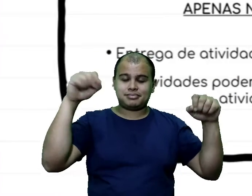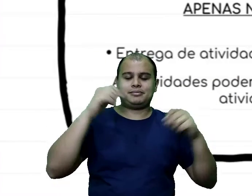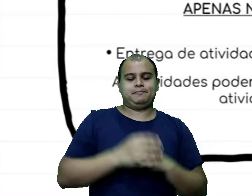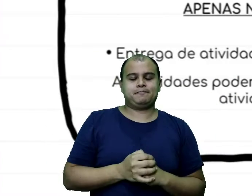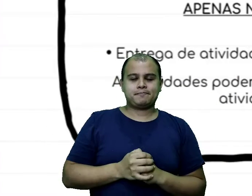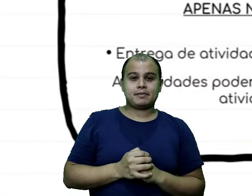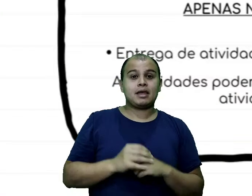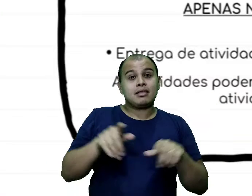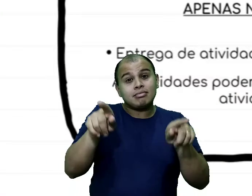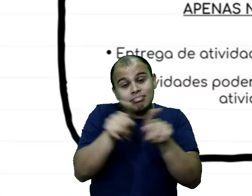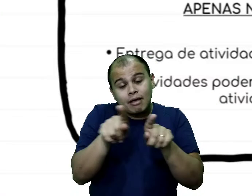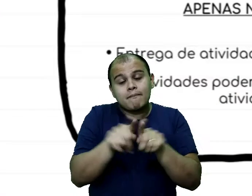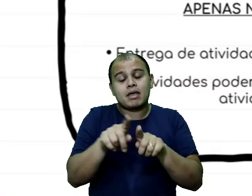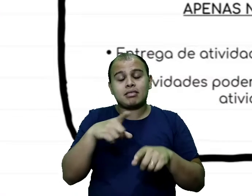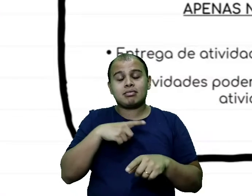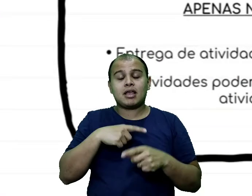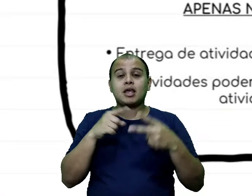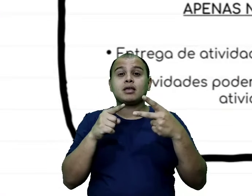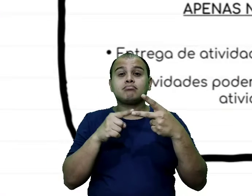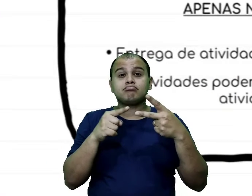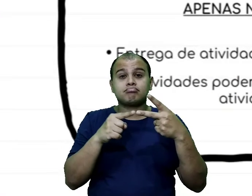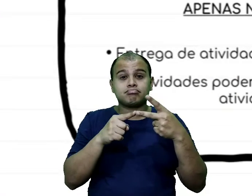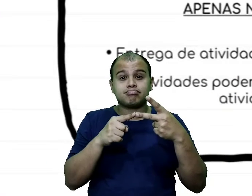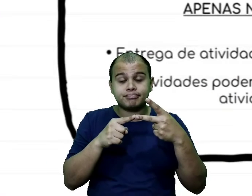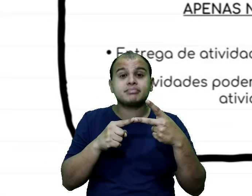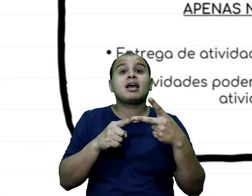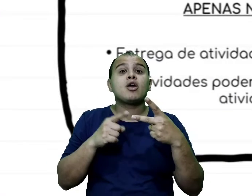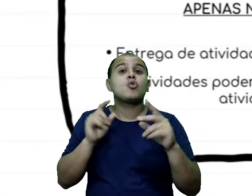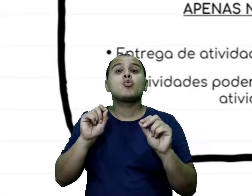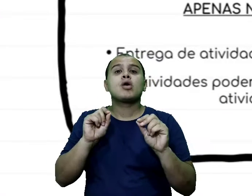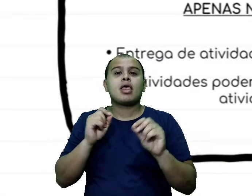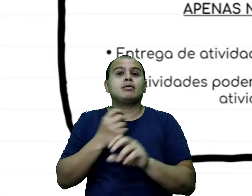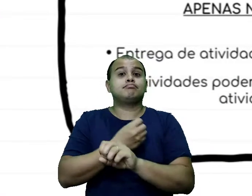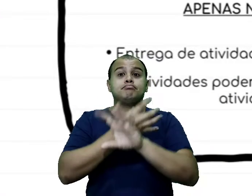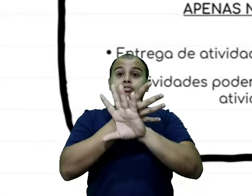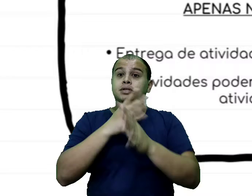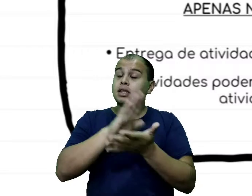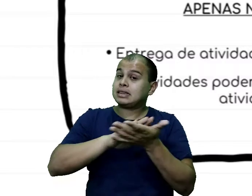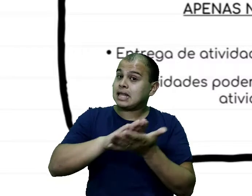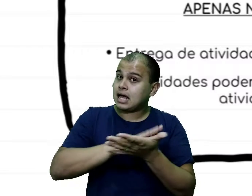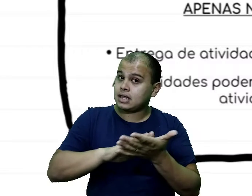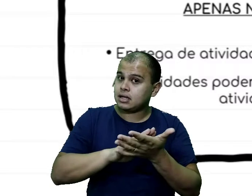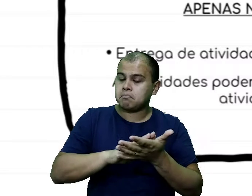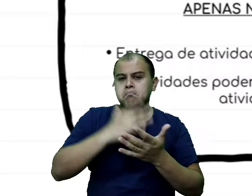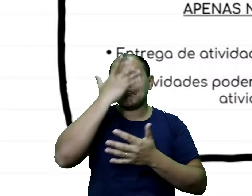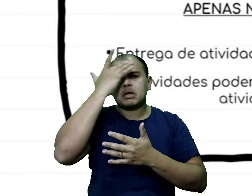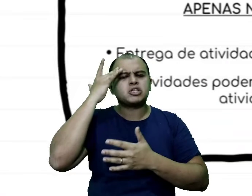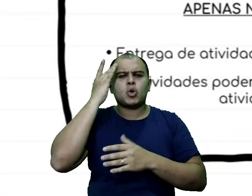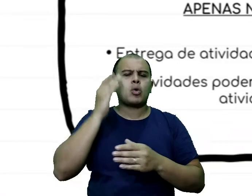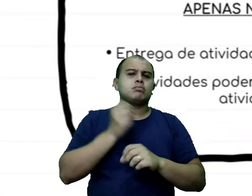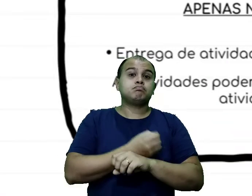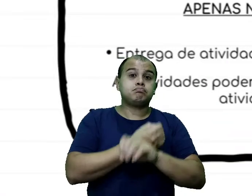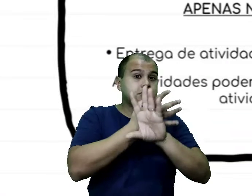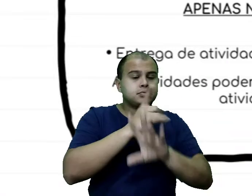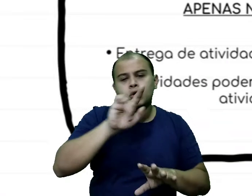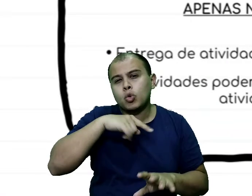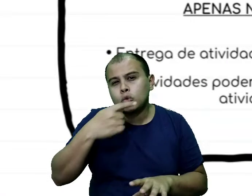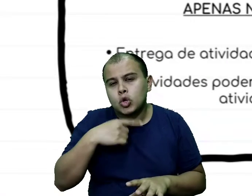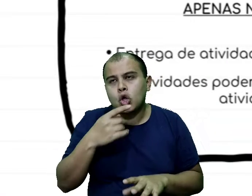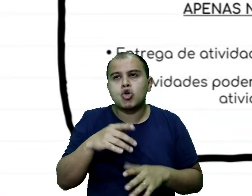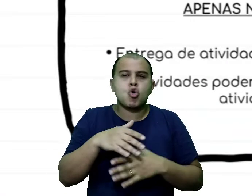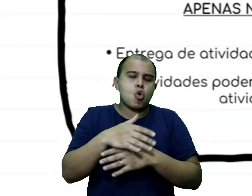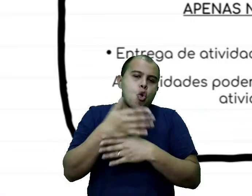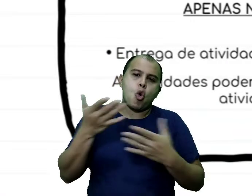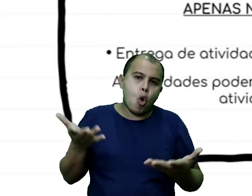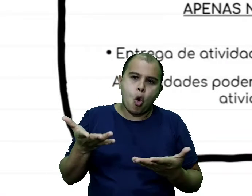fazer atividade juntos. E também pode ser assíncrona. Tanto quem não conseguiu entrar online na atividade, a gente